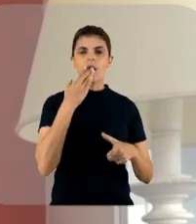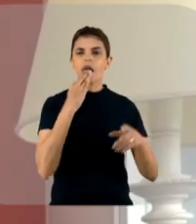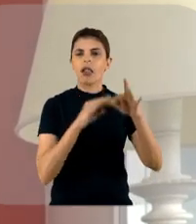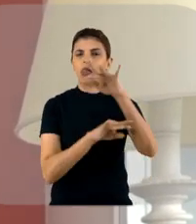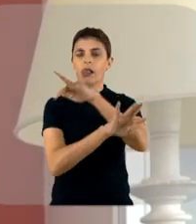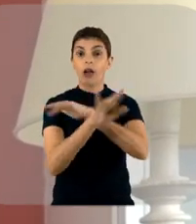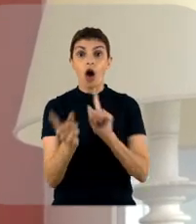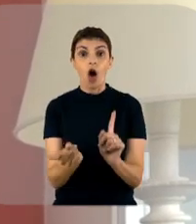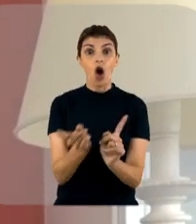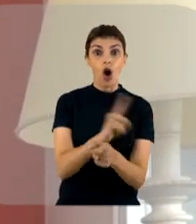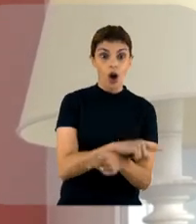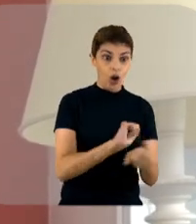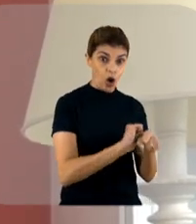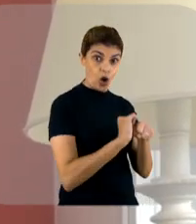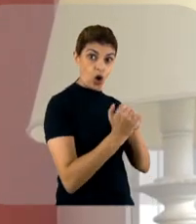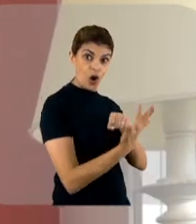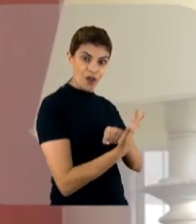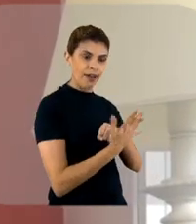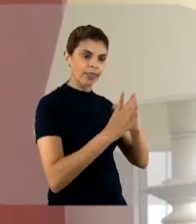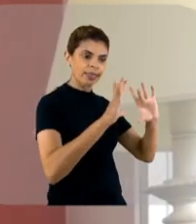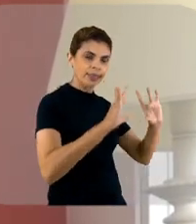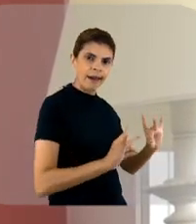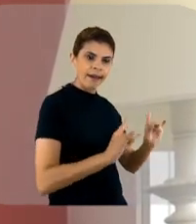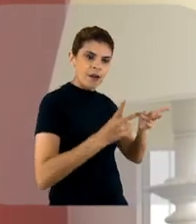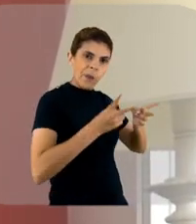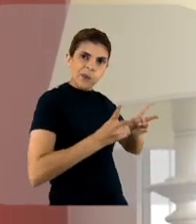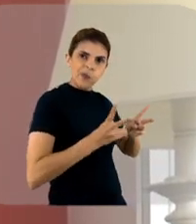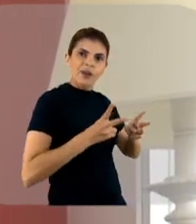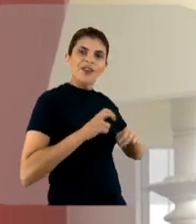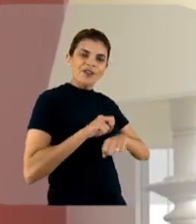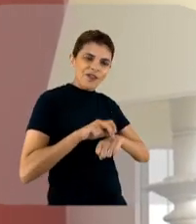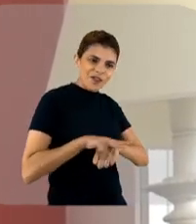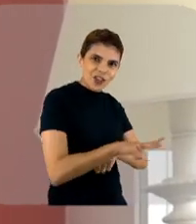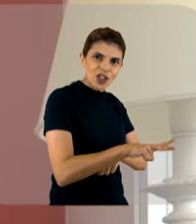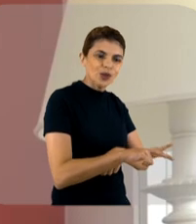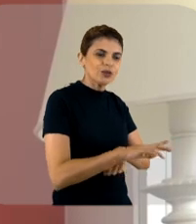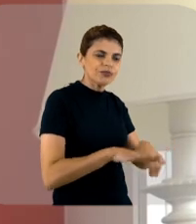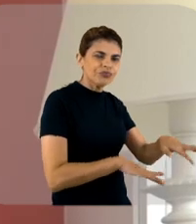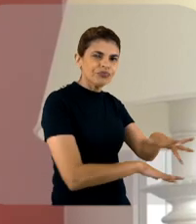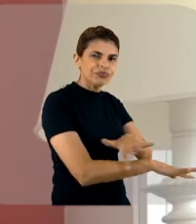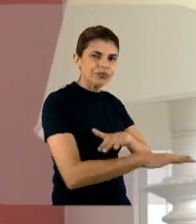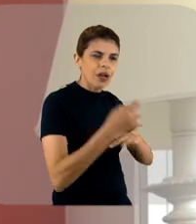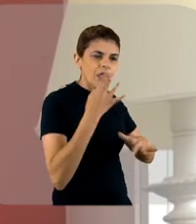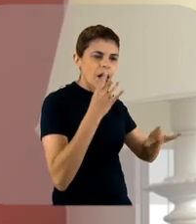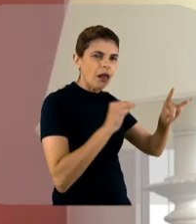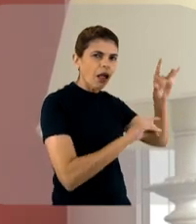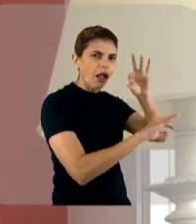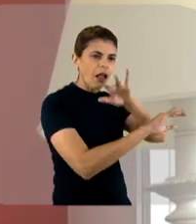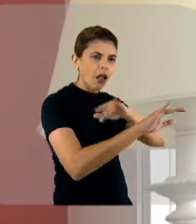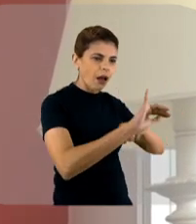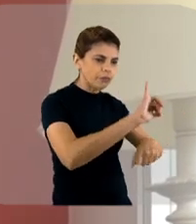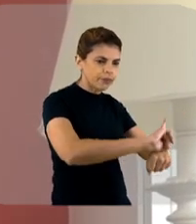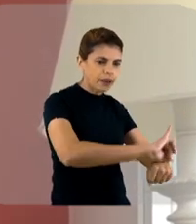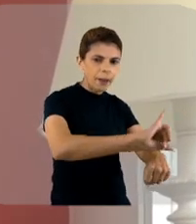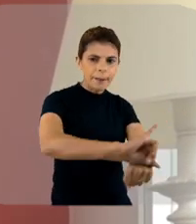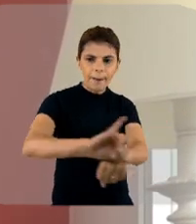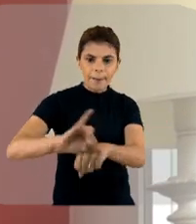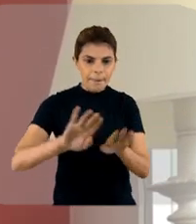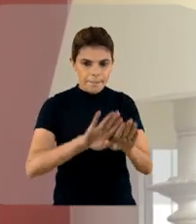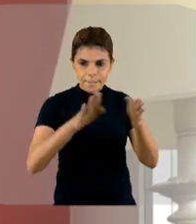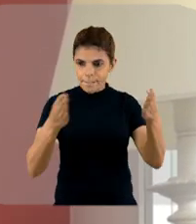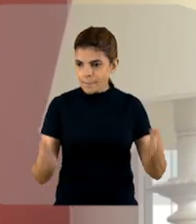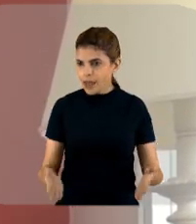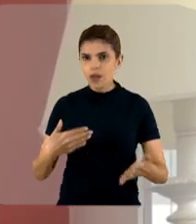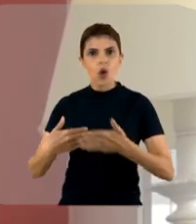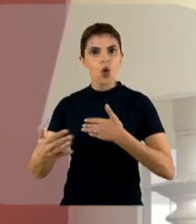do ambiente e é por aerossol. Ao contrário do coronavírus, que é minoritariamente pelo aerossol e mais pelas gotículas,